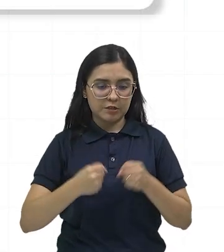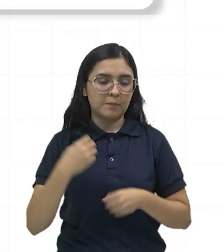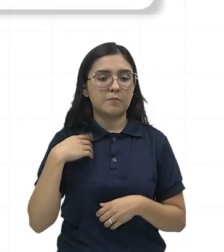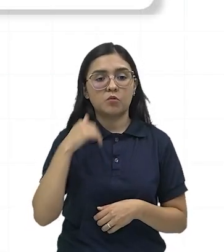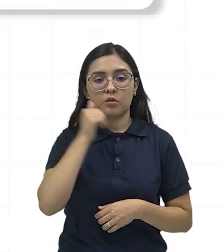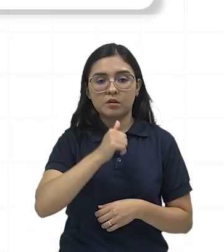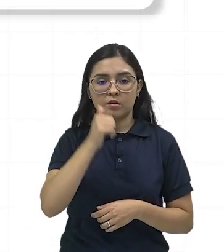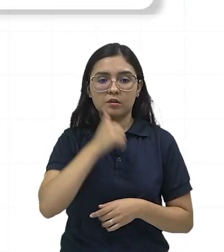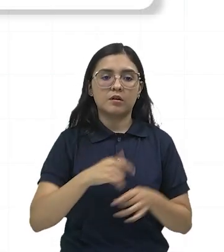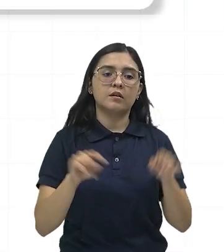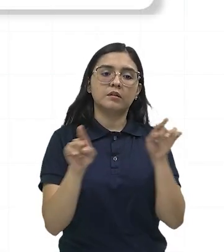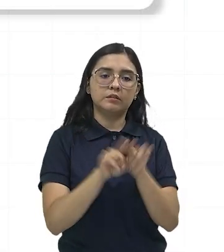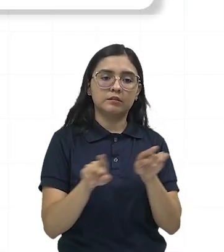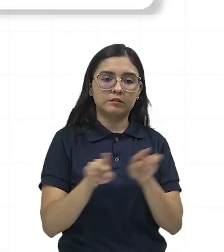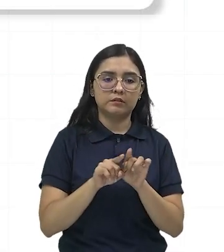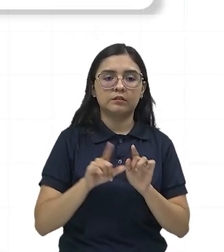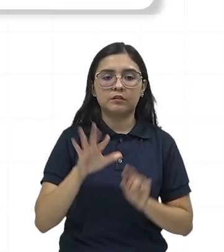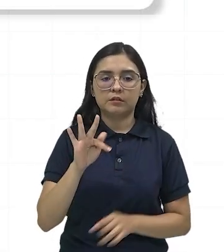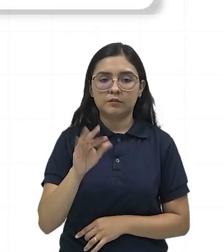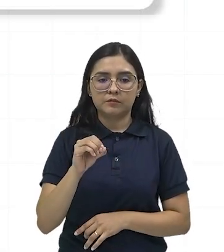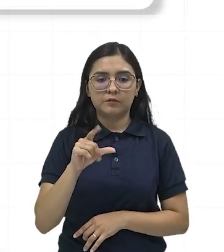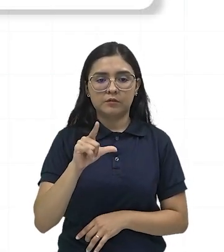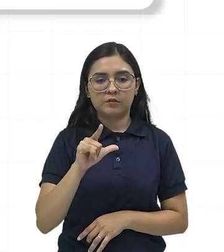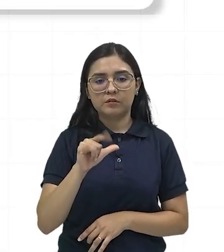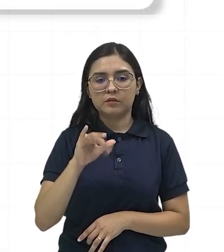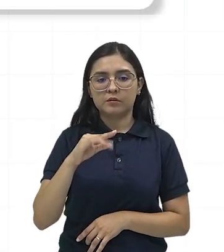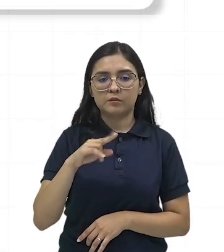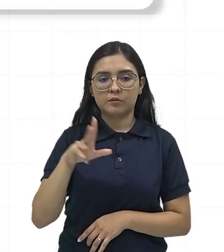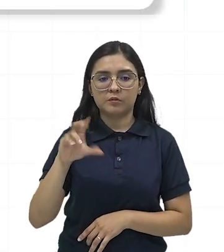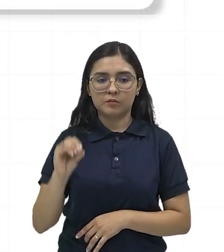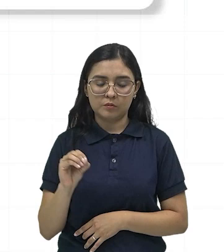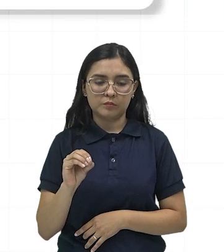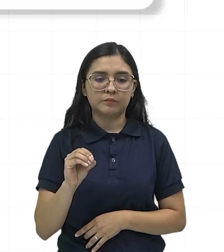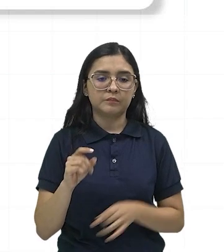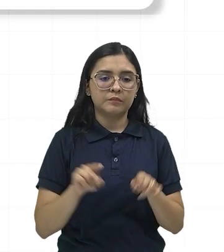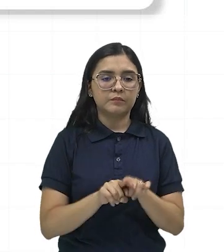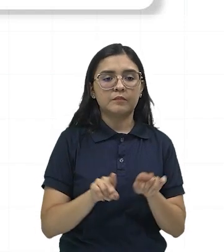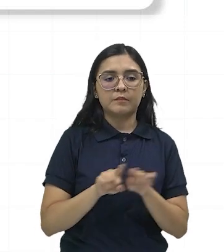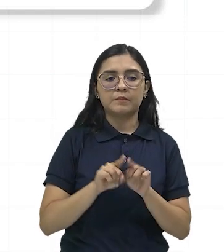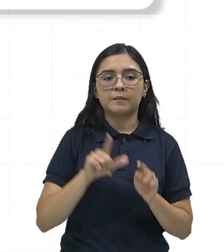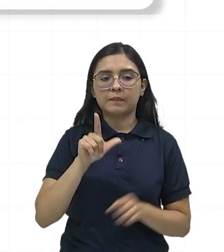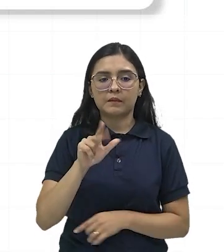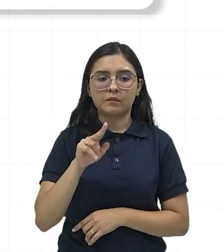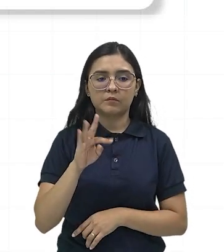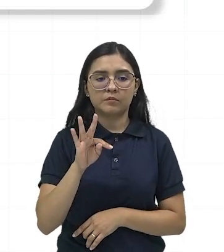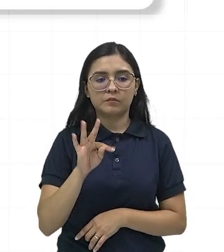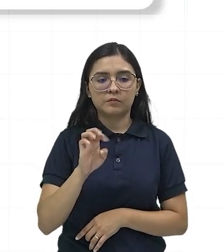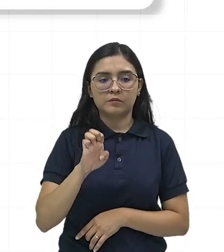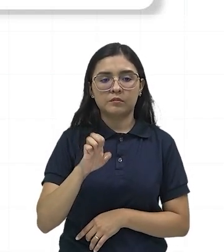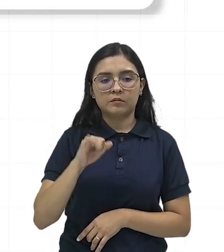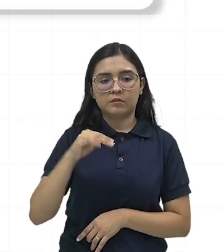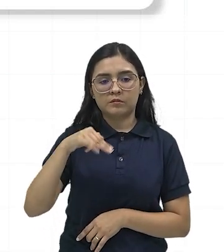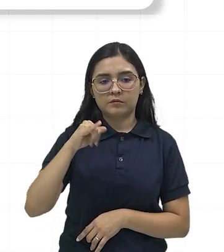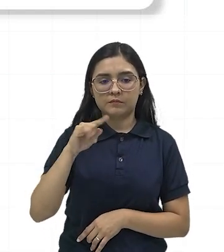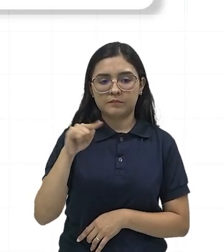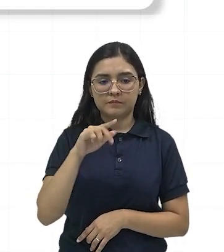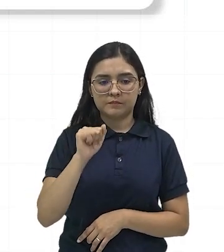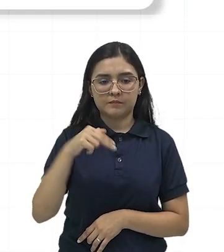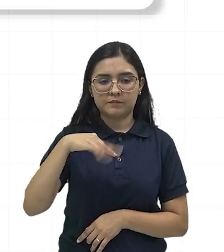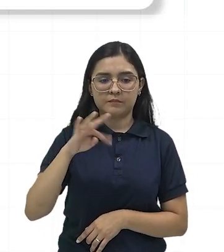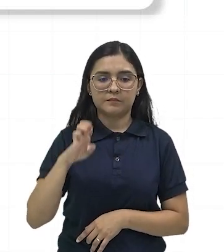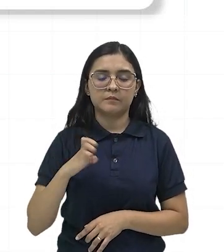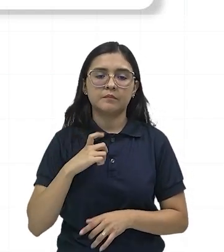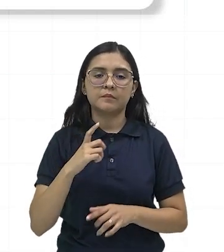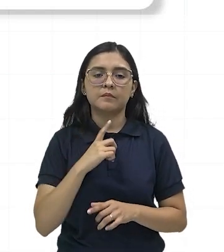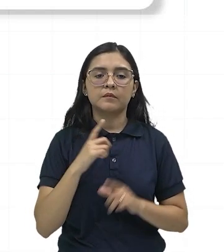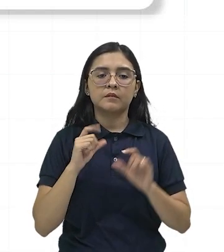hormônio folículo estimulante, e o hormônio luteinizante, que são hormônios muito presentes no